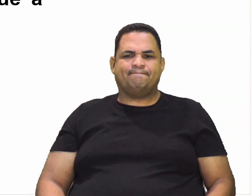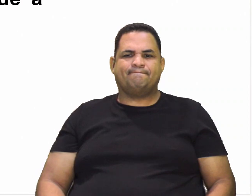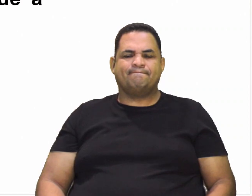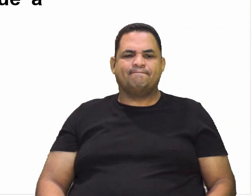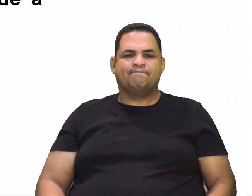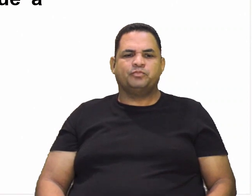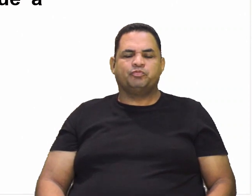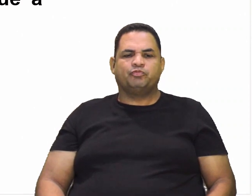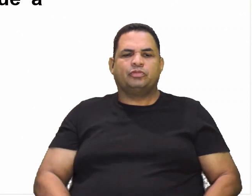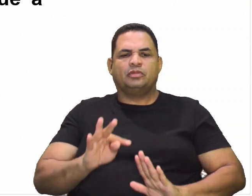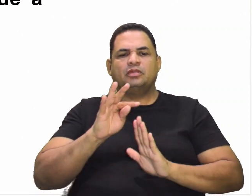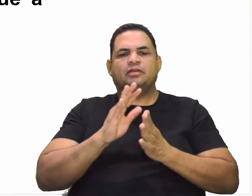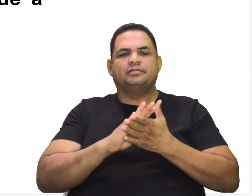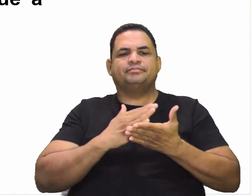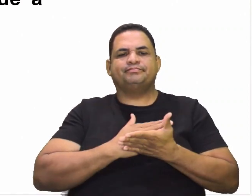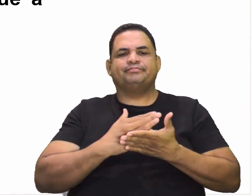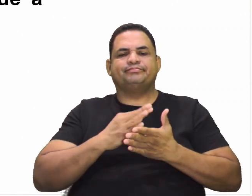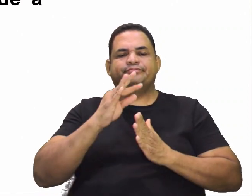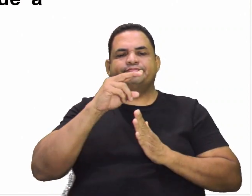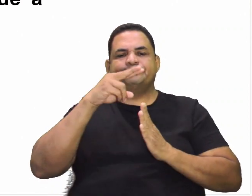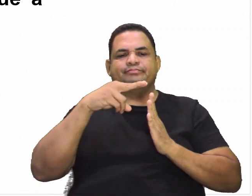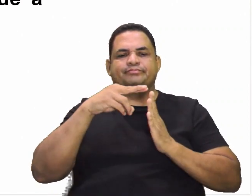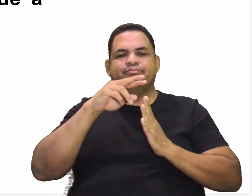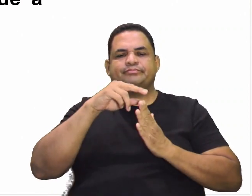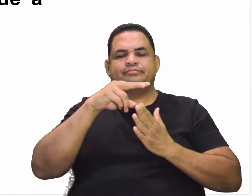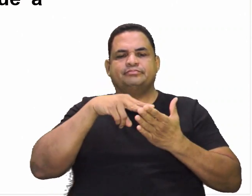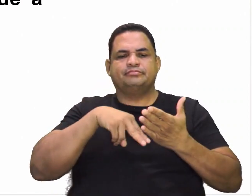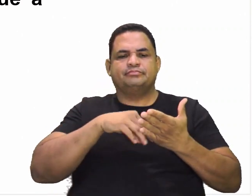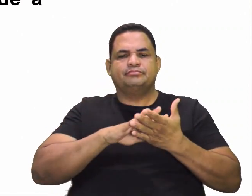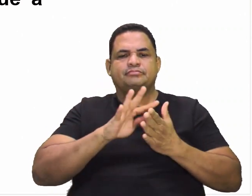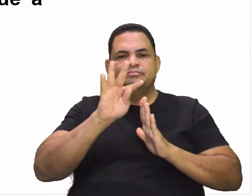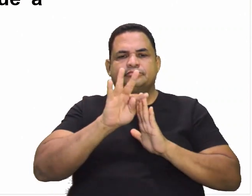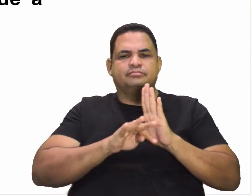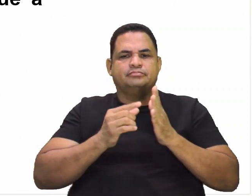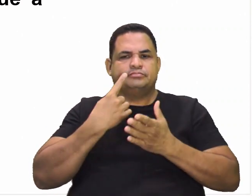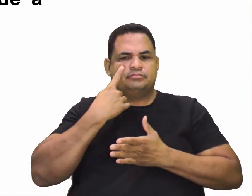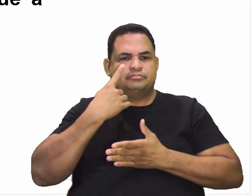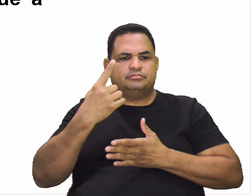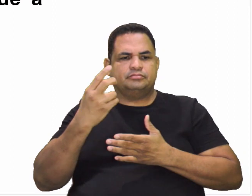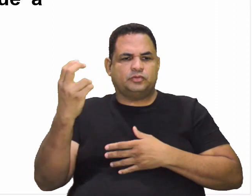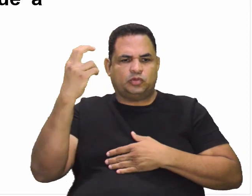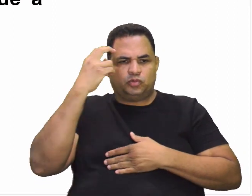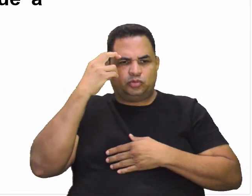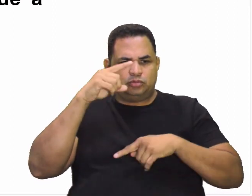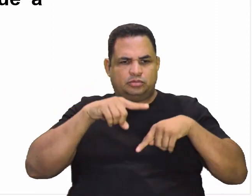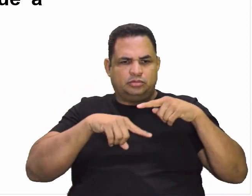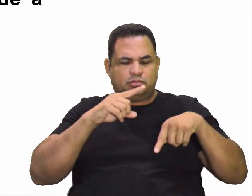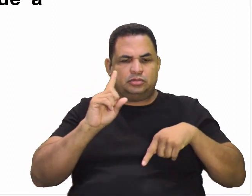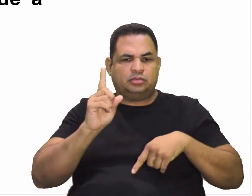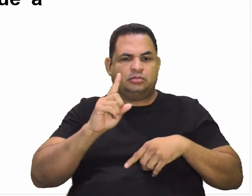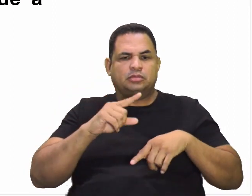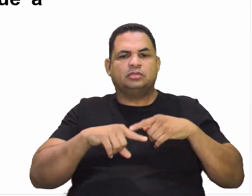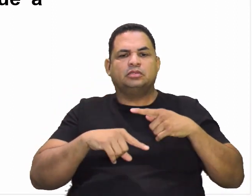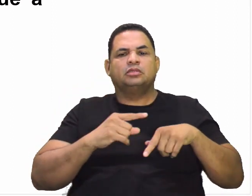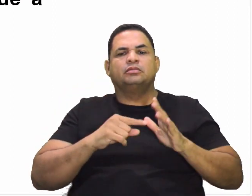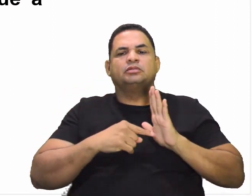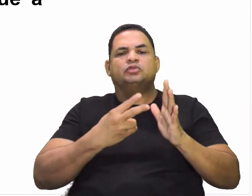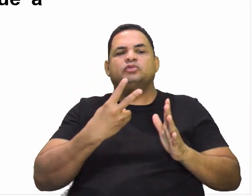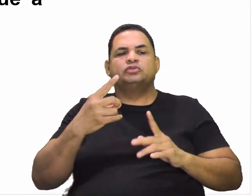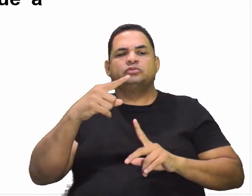A partir da leitura do texto complementar, observa-se que a cultura material e imaterial representa dois tipos de patrimônio